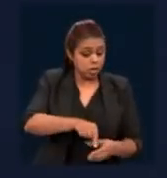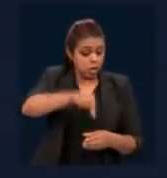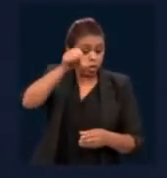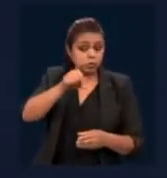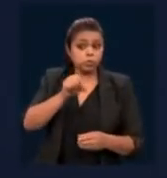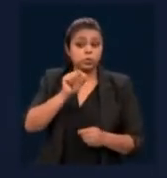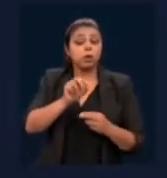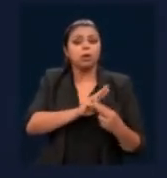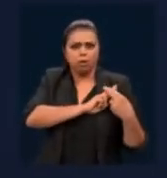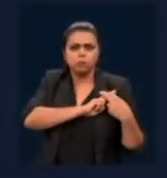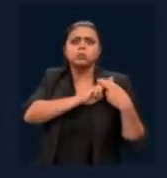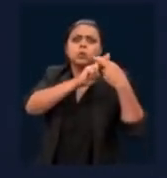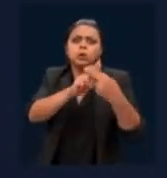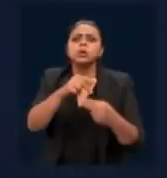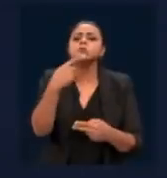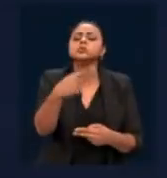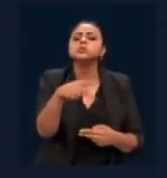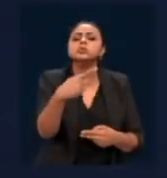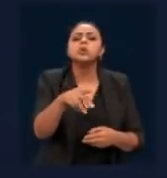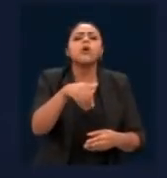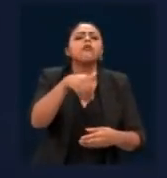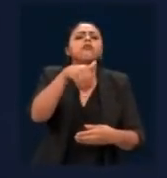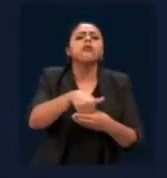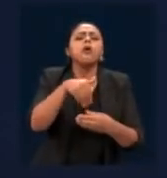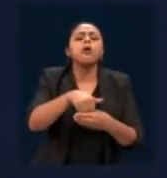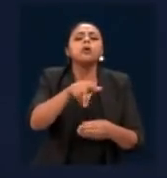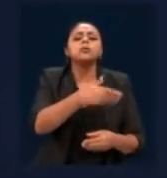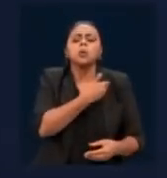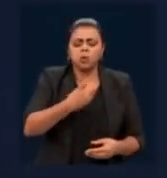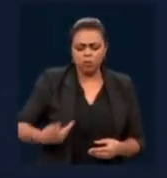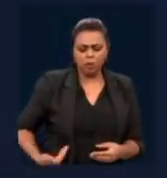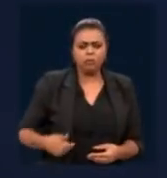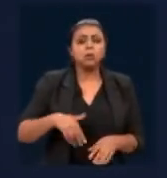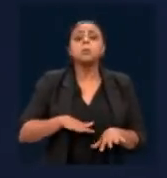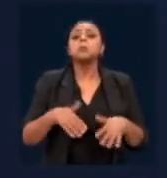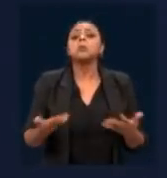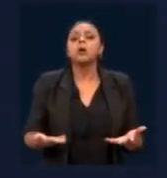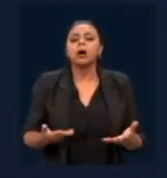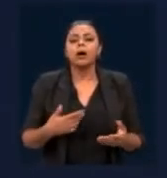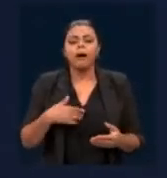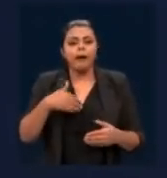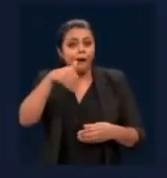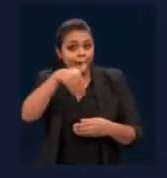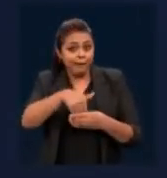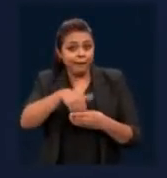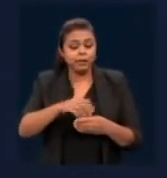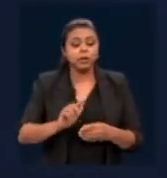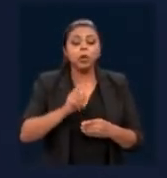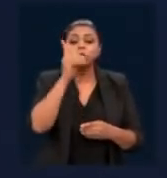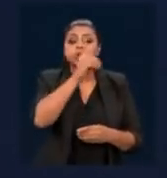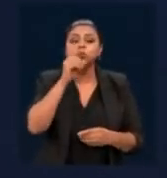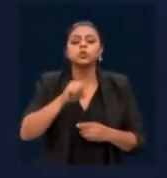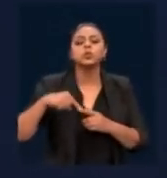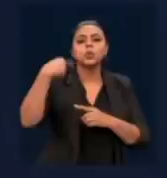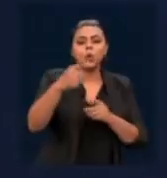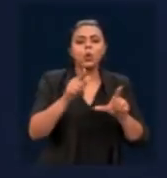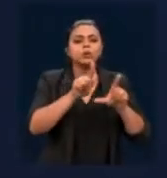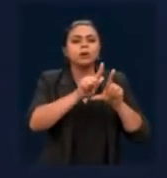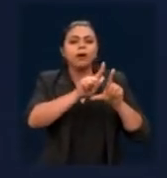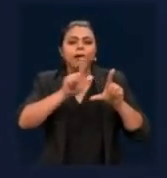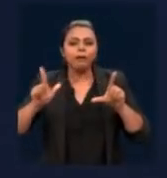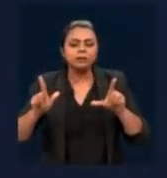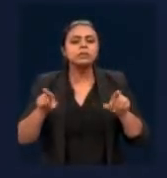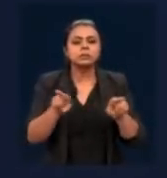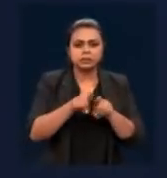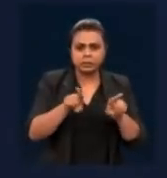do voto quem vai governar o nosso estado pelos próximos quatro anos a eleição no próximo domingo a tv gazeta e os demais